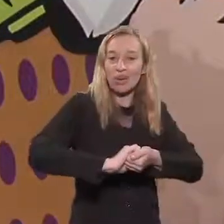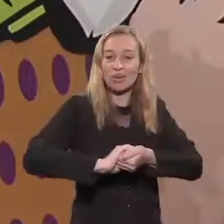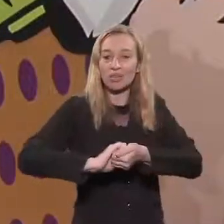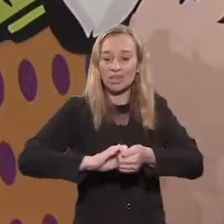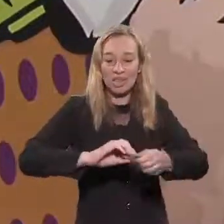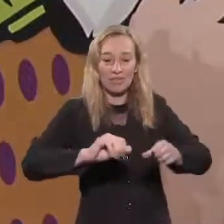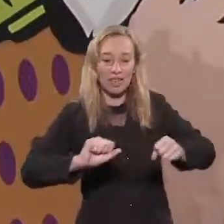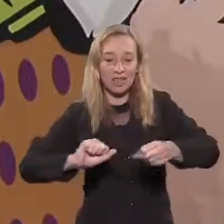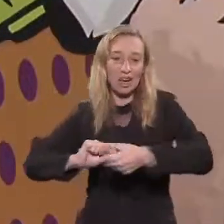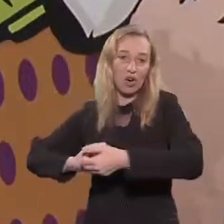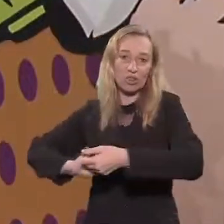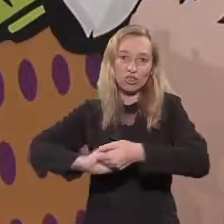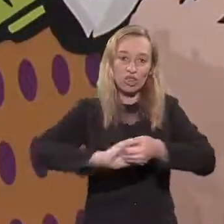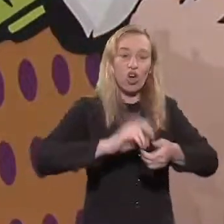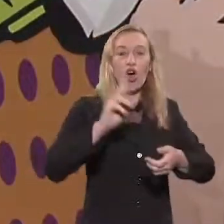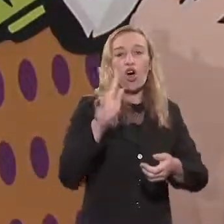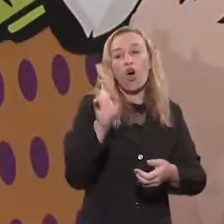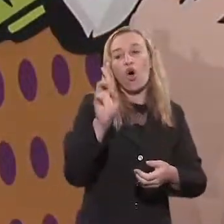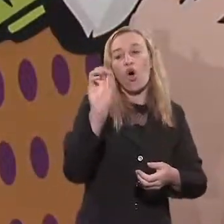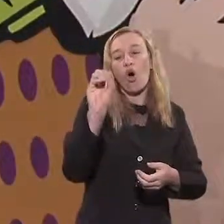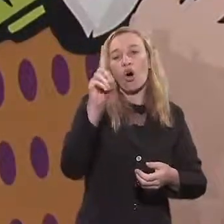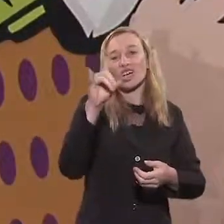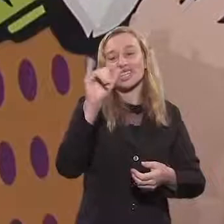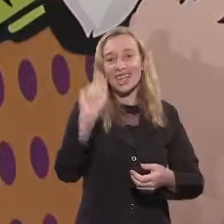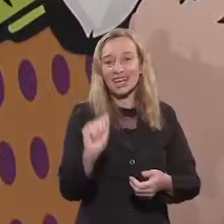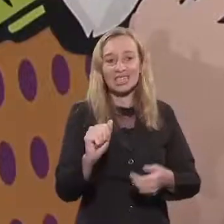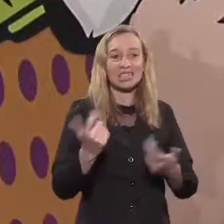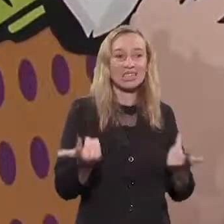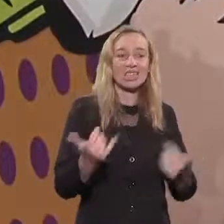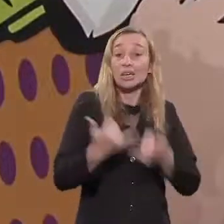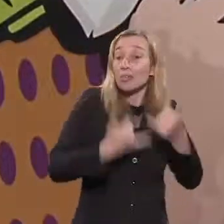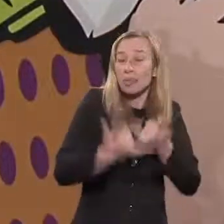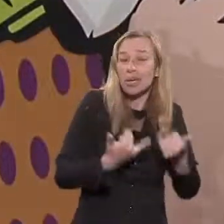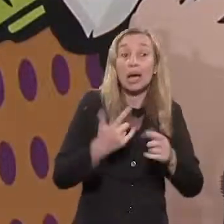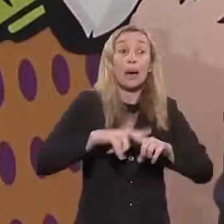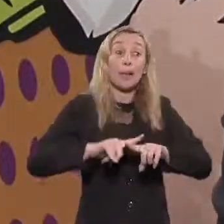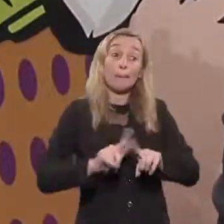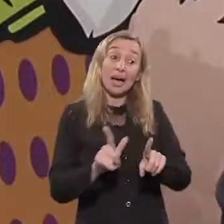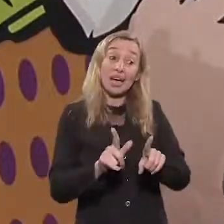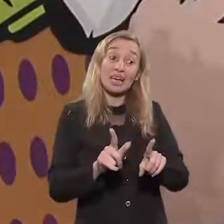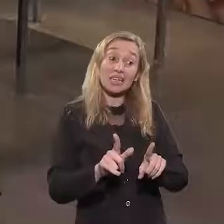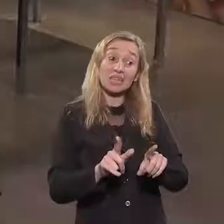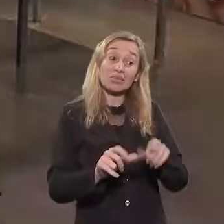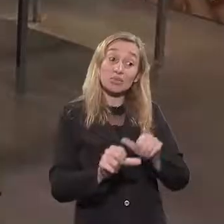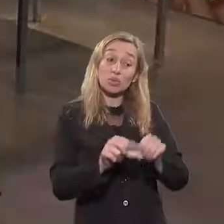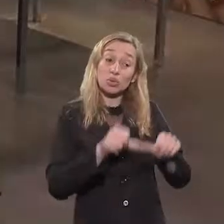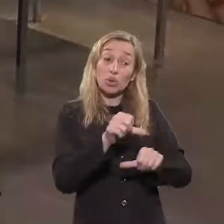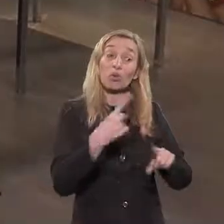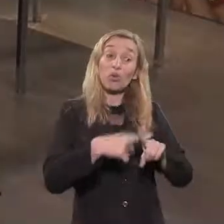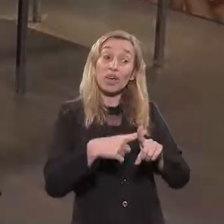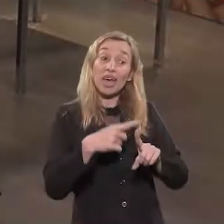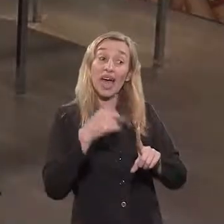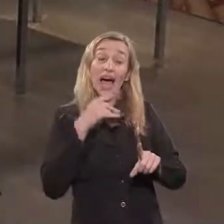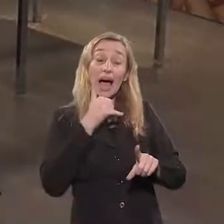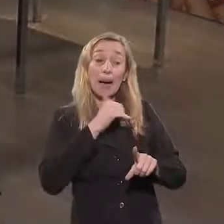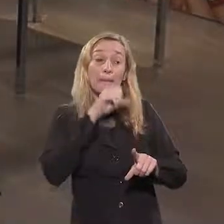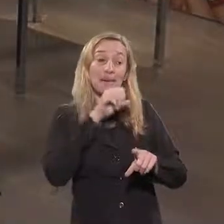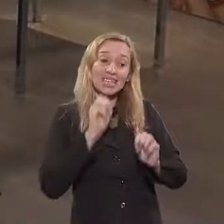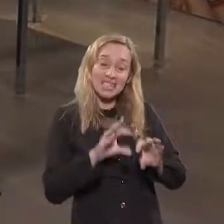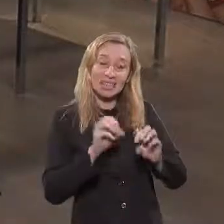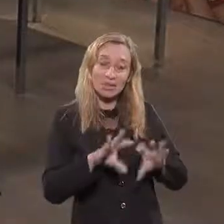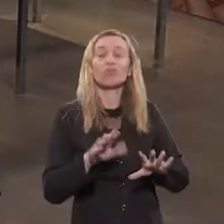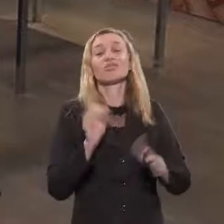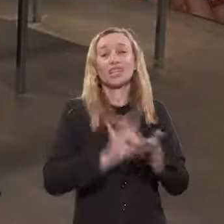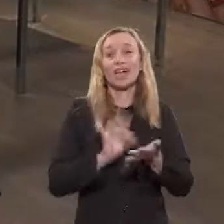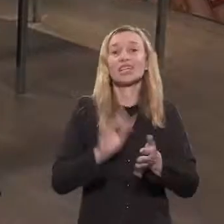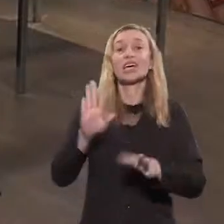diferença. Ela pega na mão do menino e faz rodinha, faz a brincadeira que ele quer. Então, assim, é um outro olhar. Mas isso mudou porque a mãe educou. Sim. Eu queria